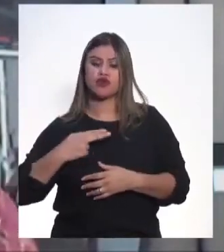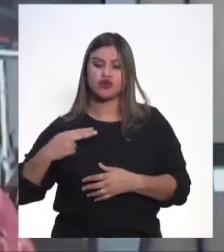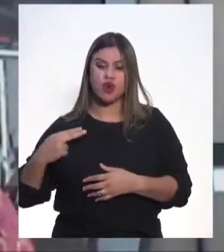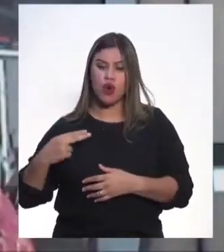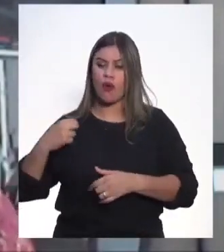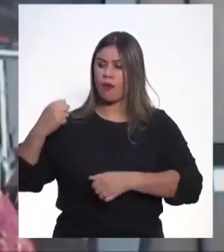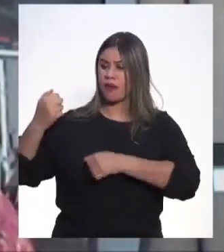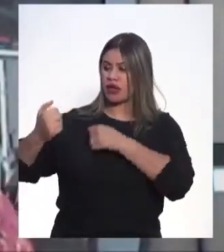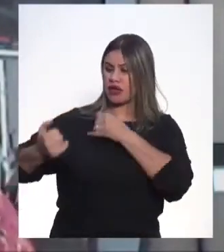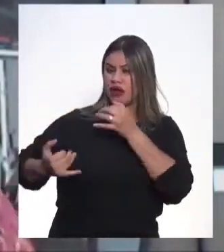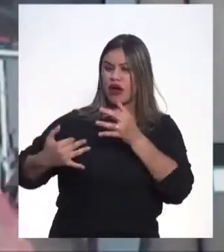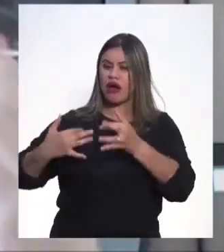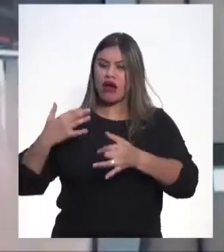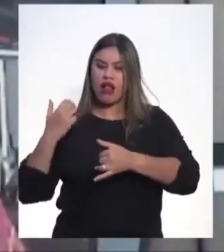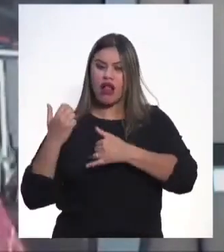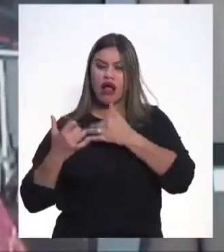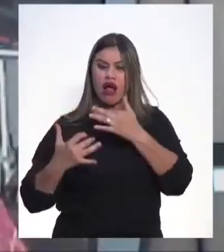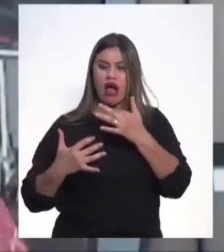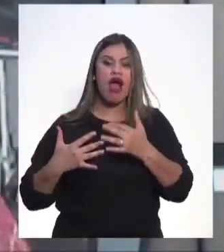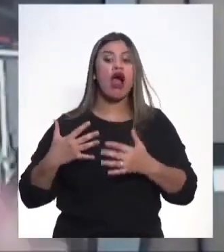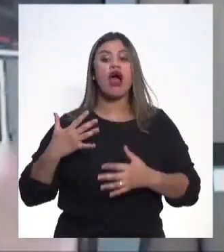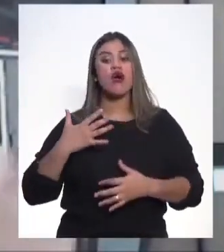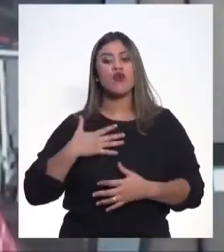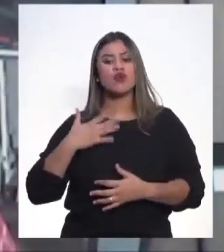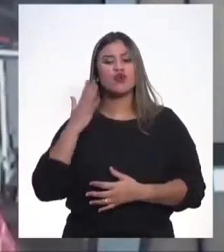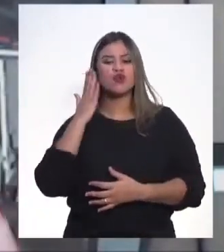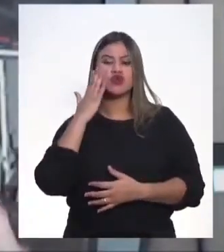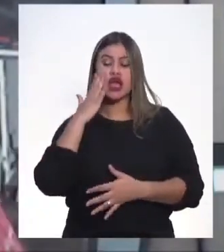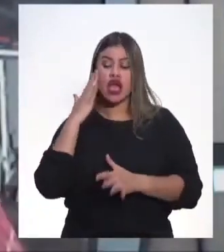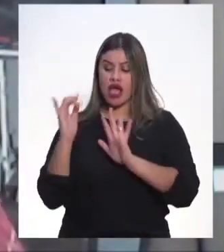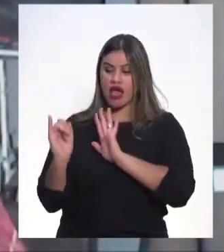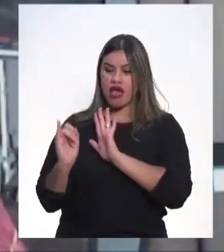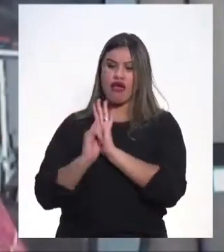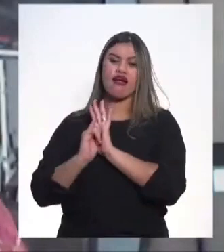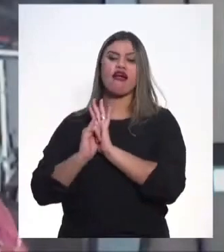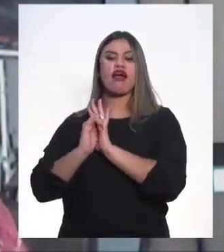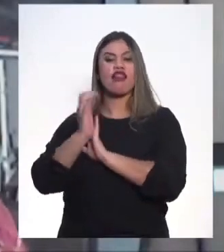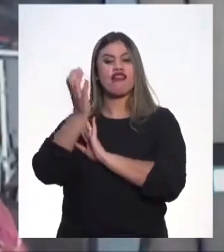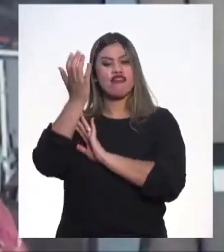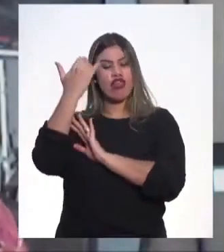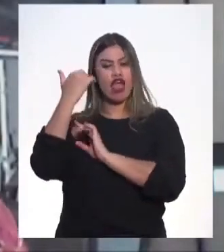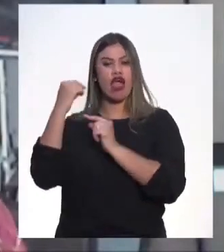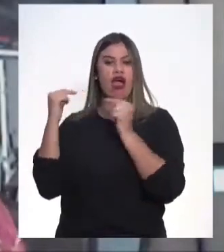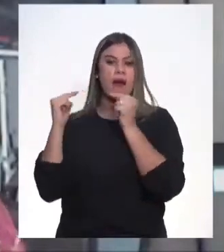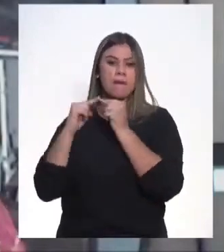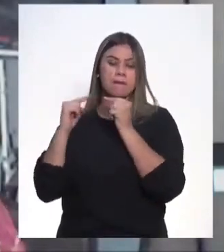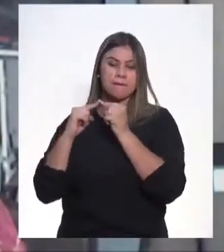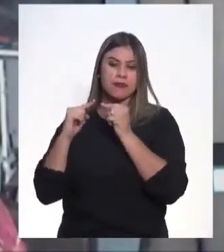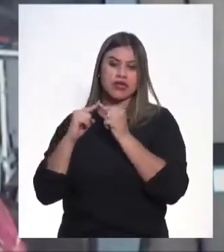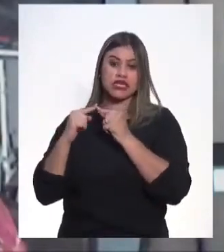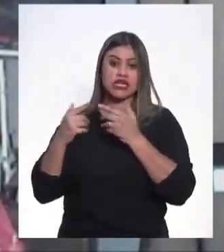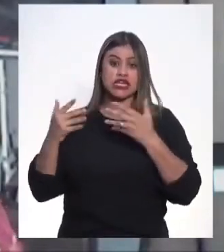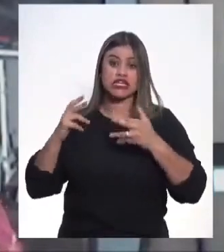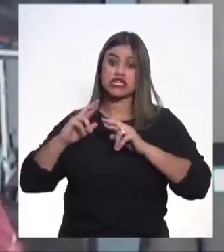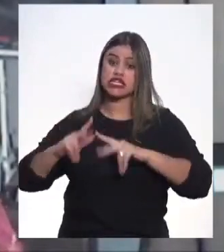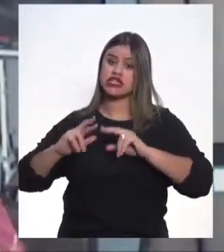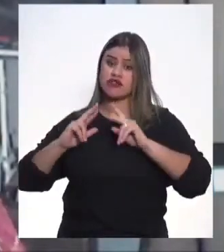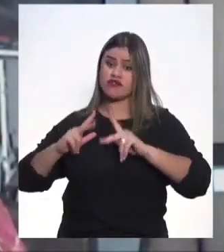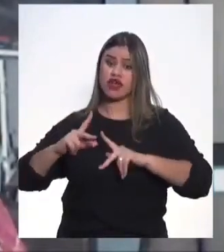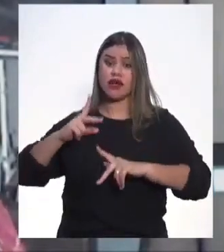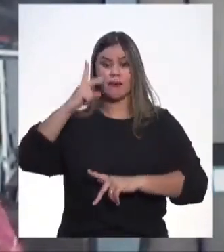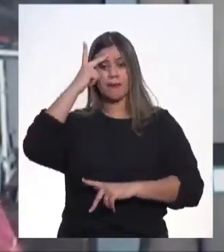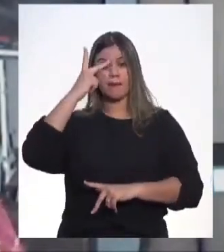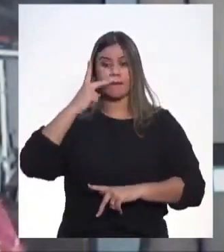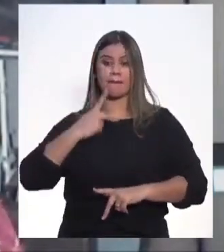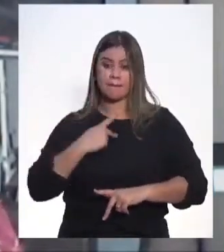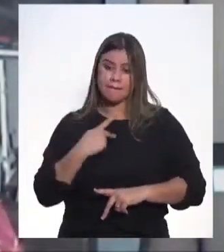contar a minha história, eu sei que aquilo que me identifica fundamentalmente é que eu sou diferente, singular de